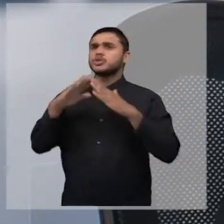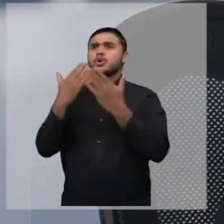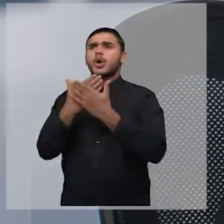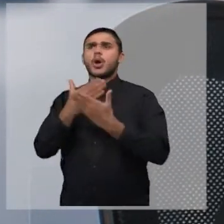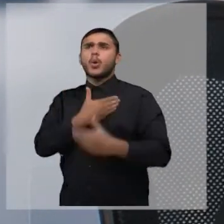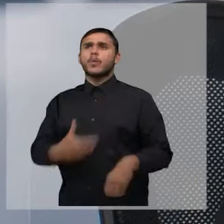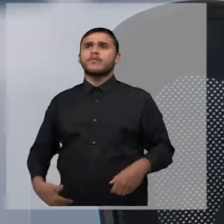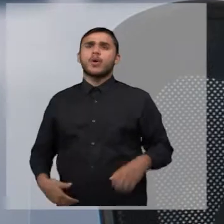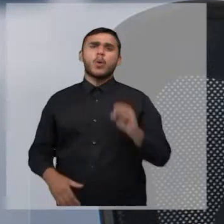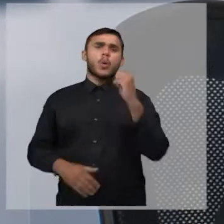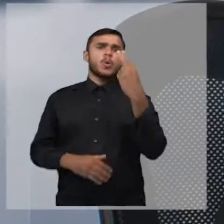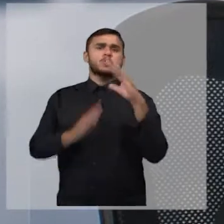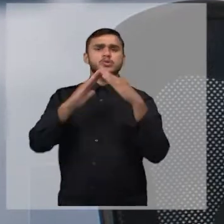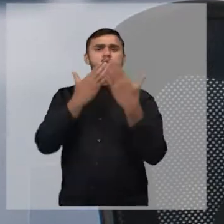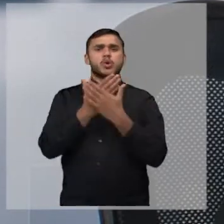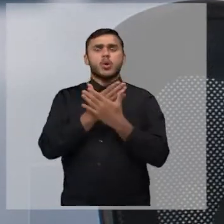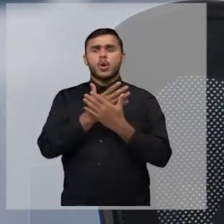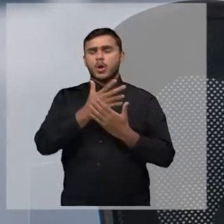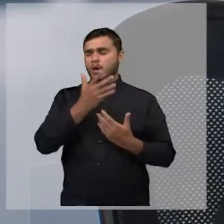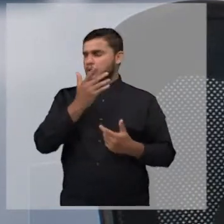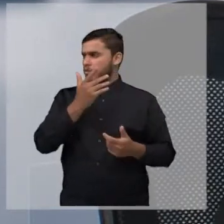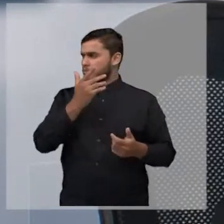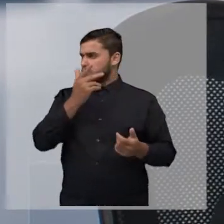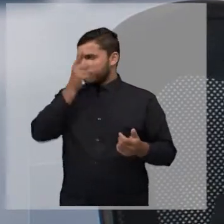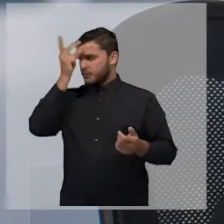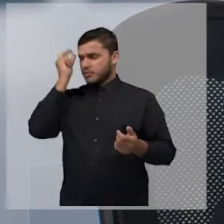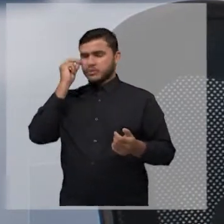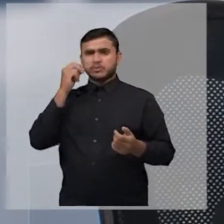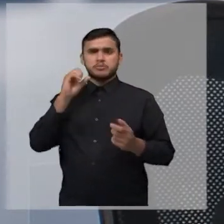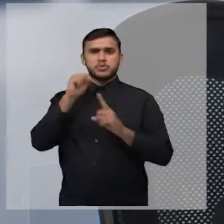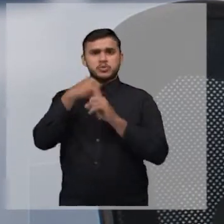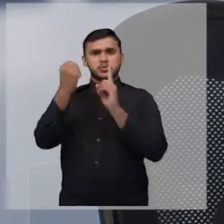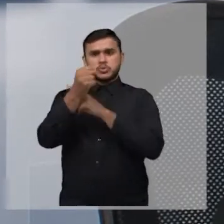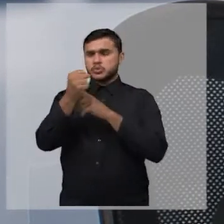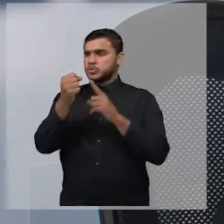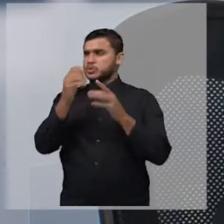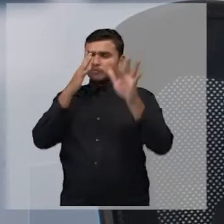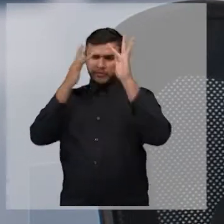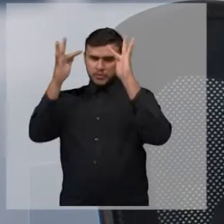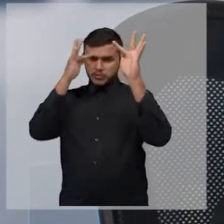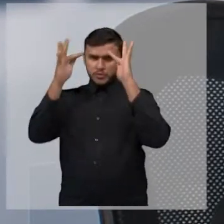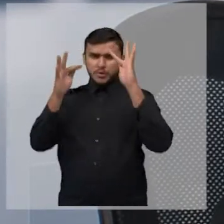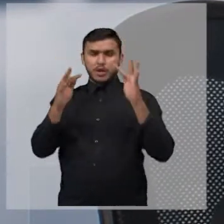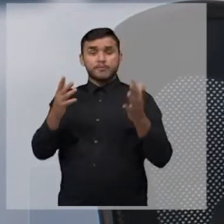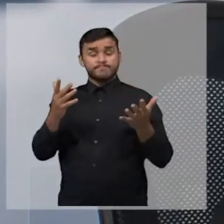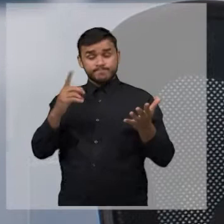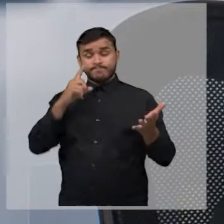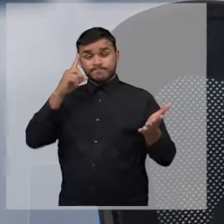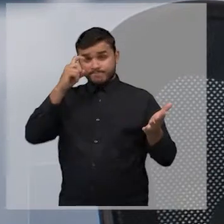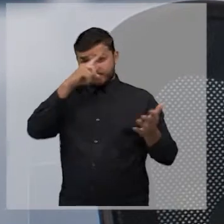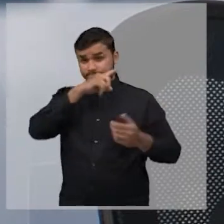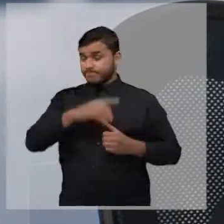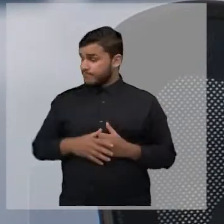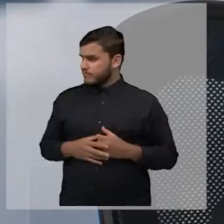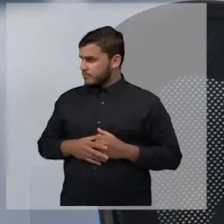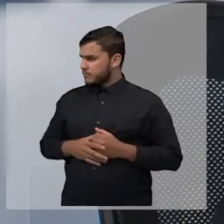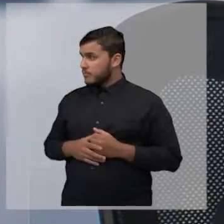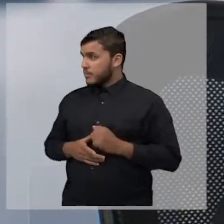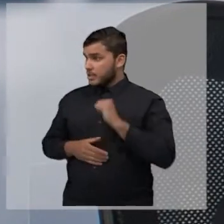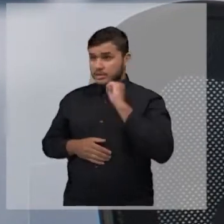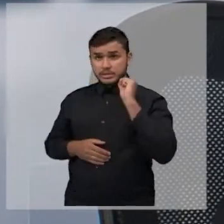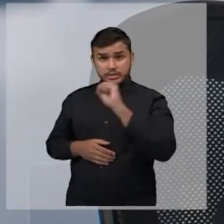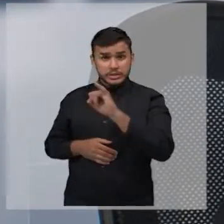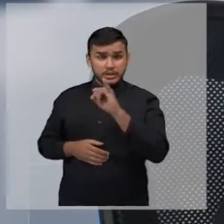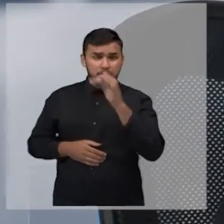eles decidam na sua grade se tem interesse ou não de colocar sociologia, filosofia, isso é um perigo. Porque assim